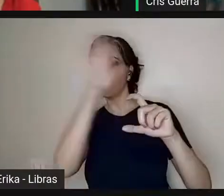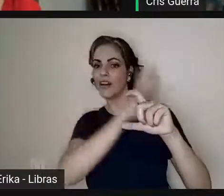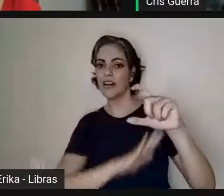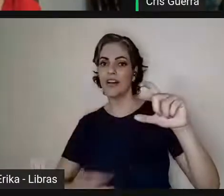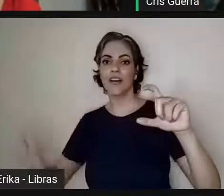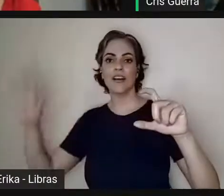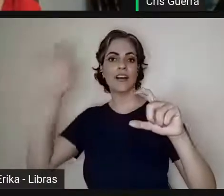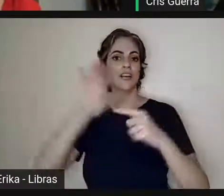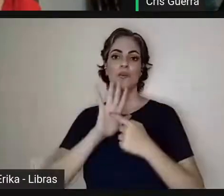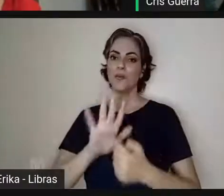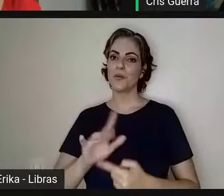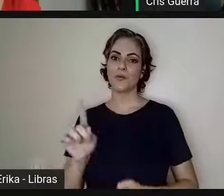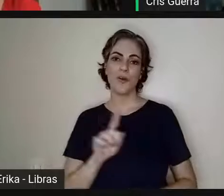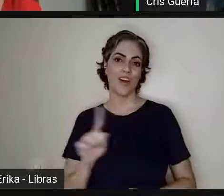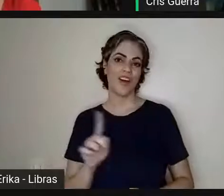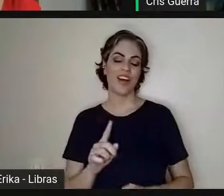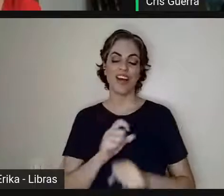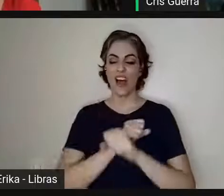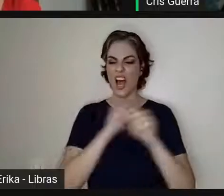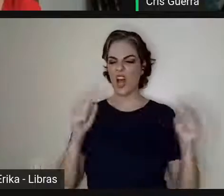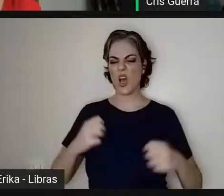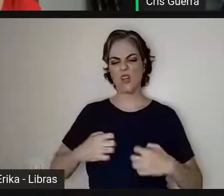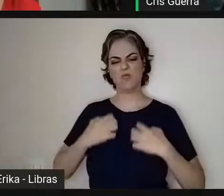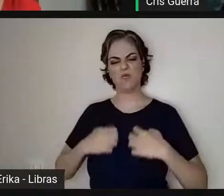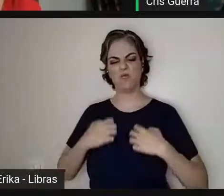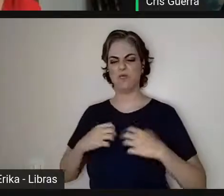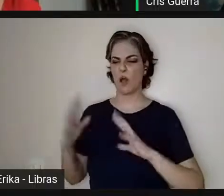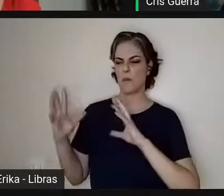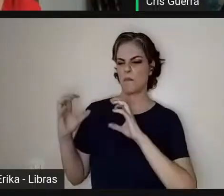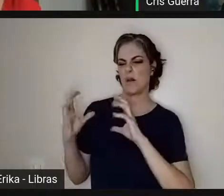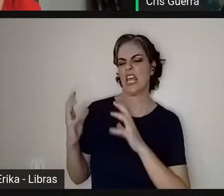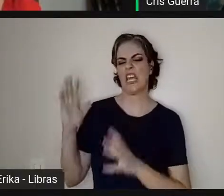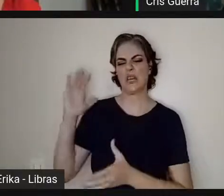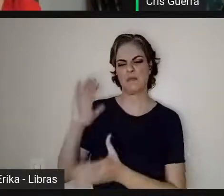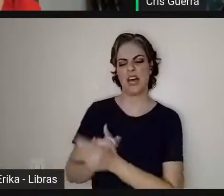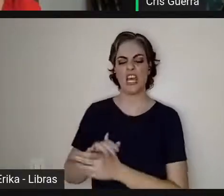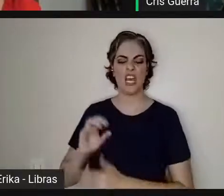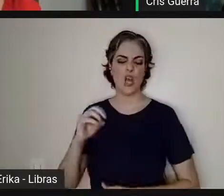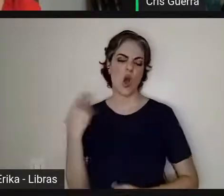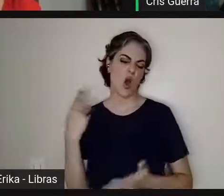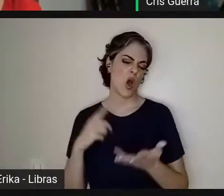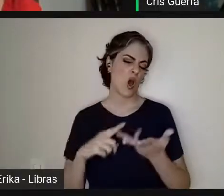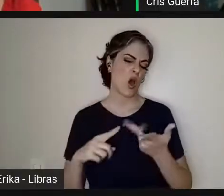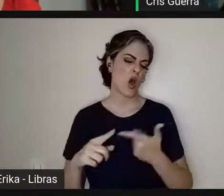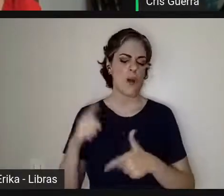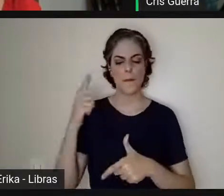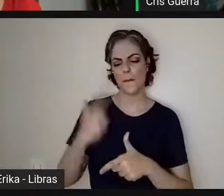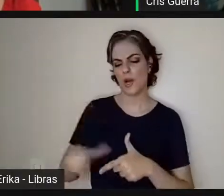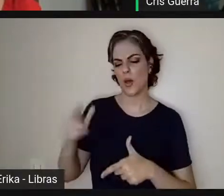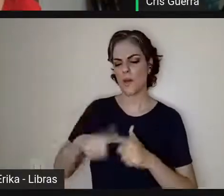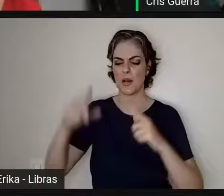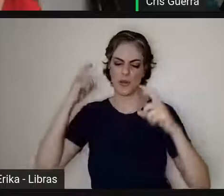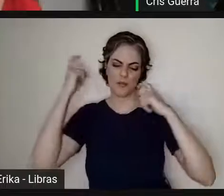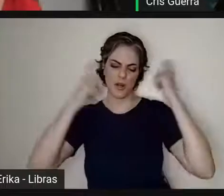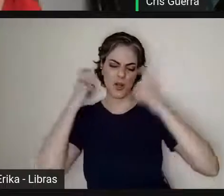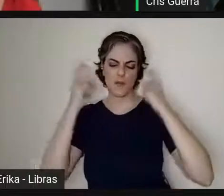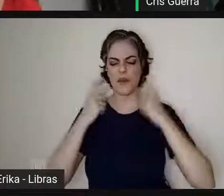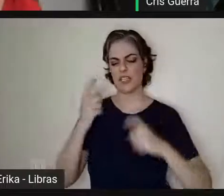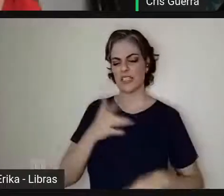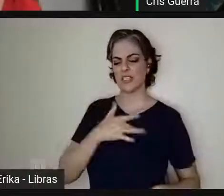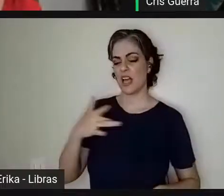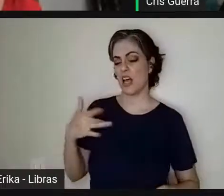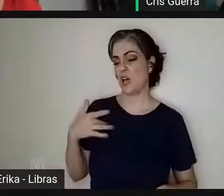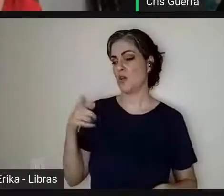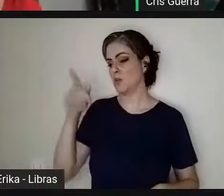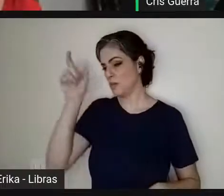de manhã, é a briga que você teve com o marido, ou alguma outra coisa, ou a preocupação que você está com uma saúde ou com uma